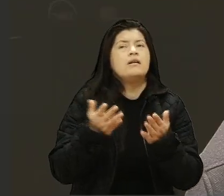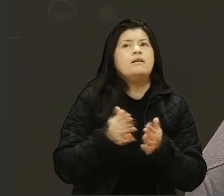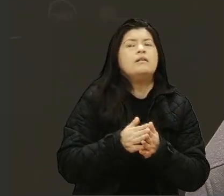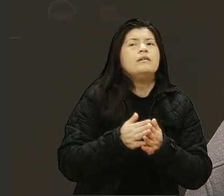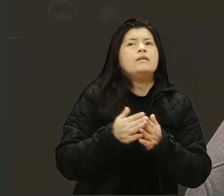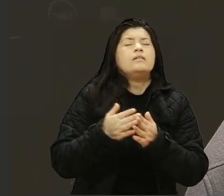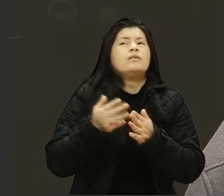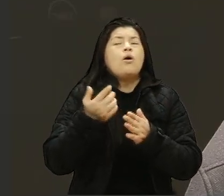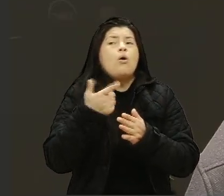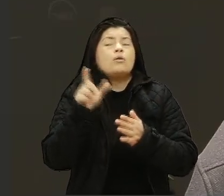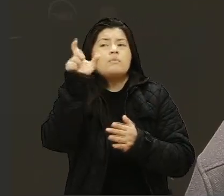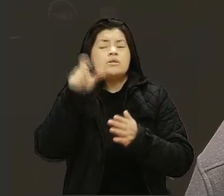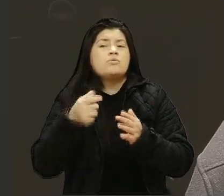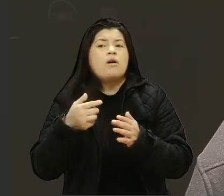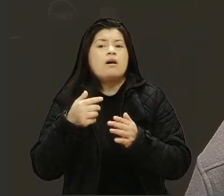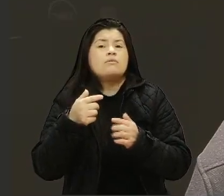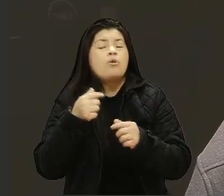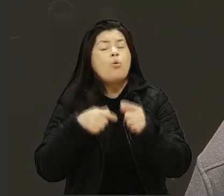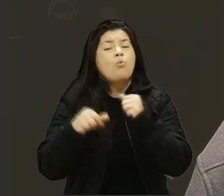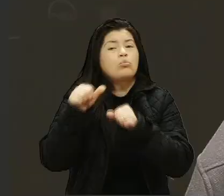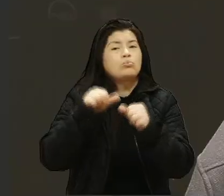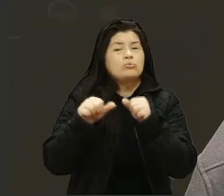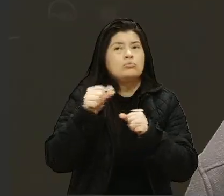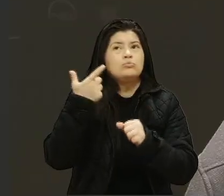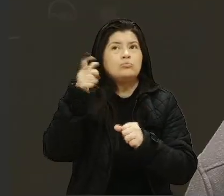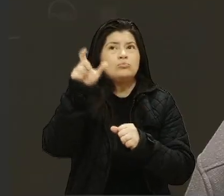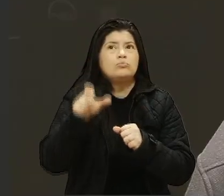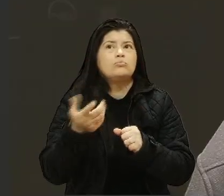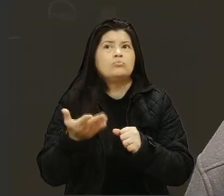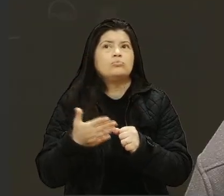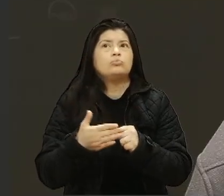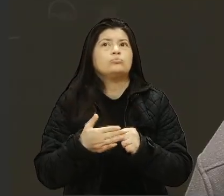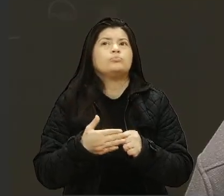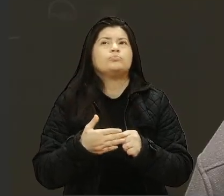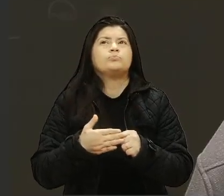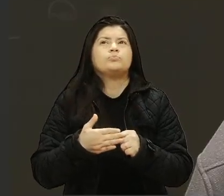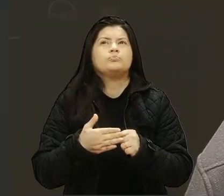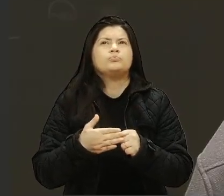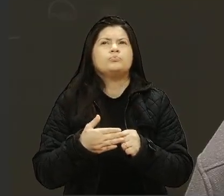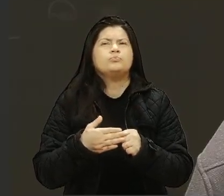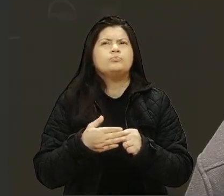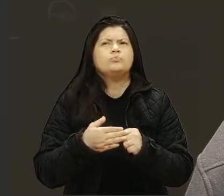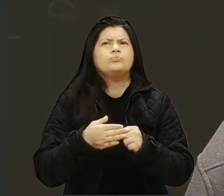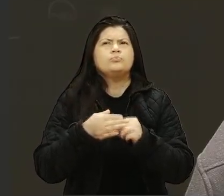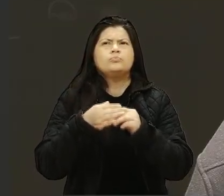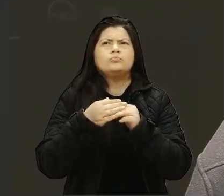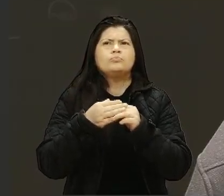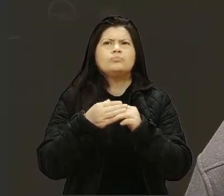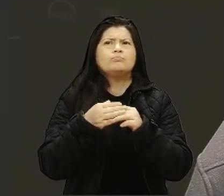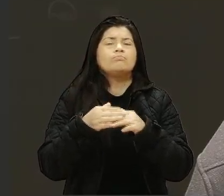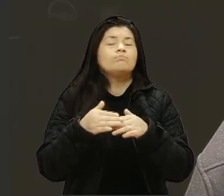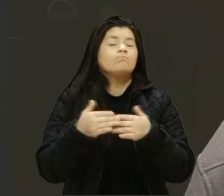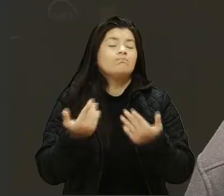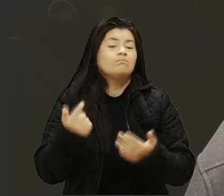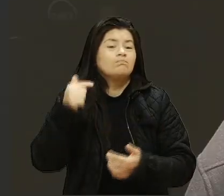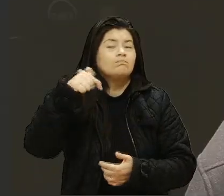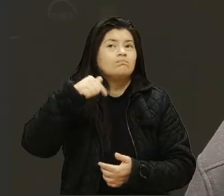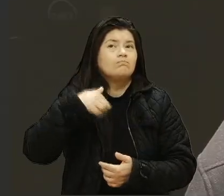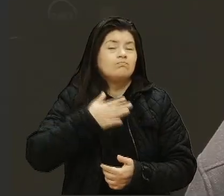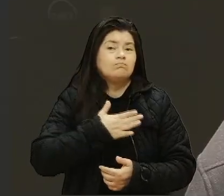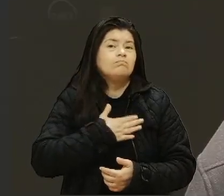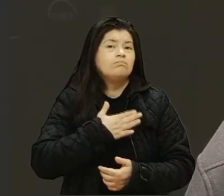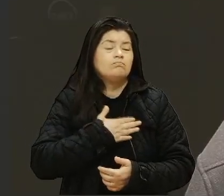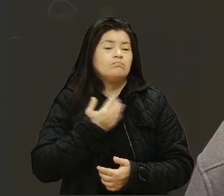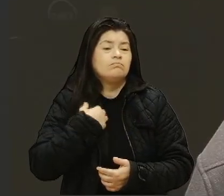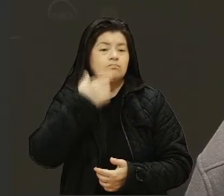Acho que no exercício do mandato a senhora estava, que o objeto é determinado, só que, para mim, o fato